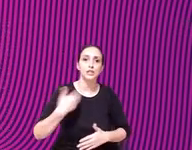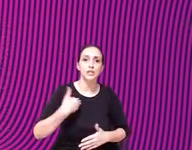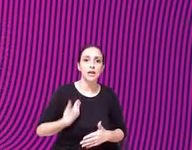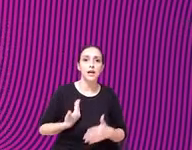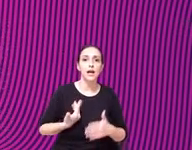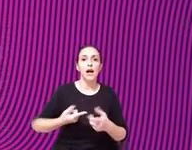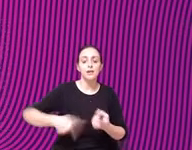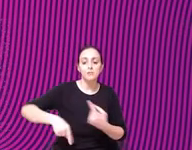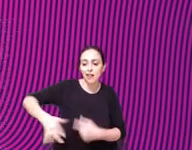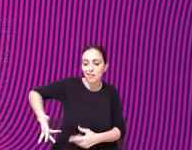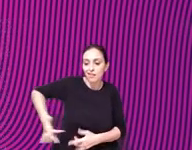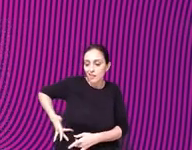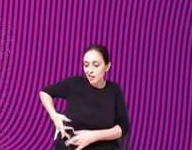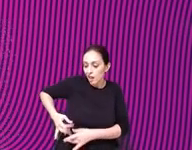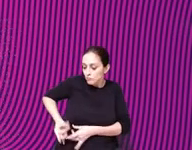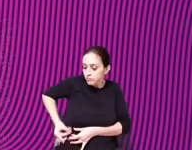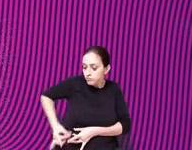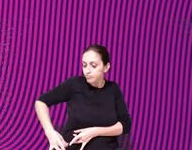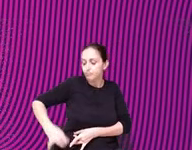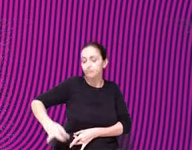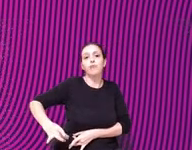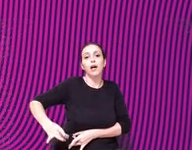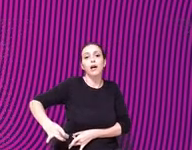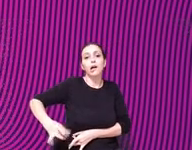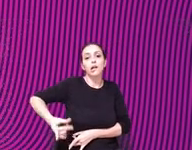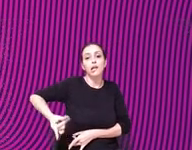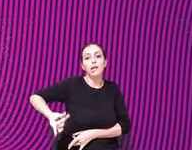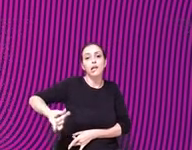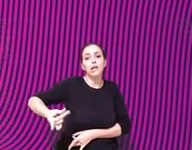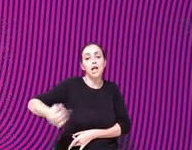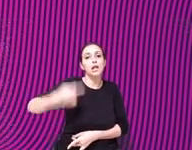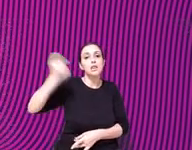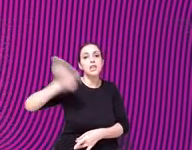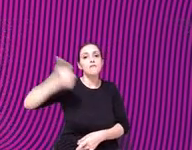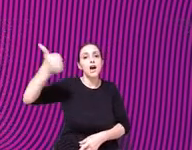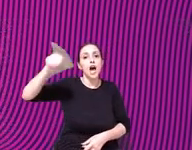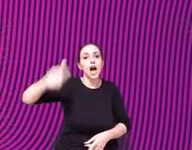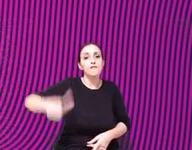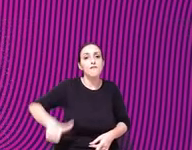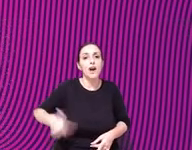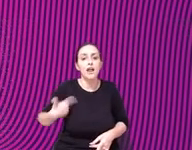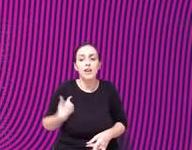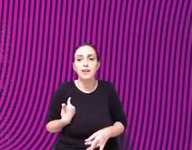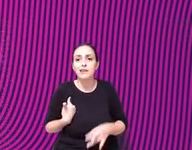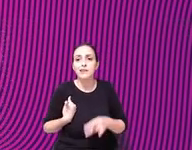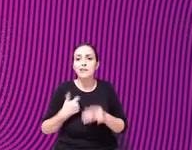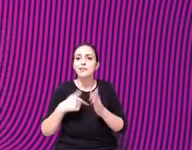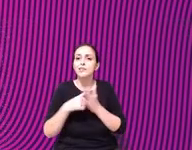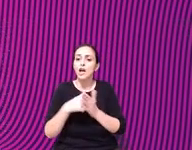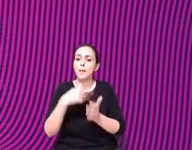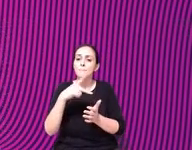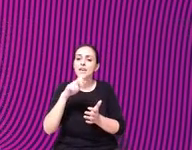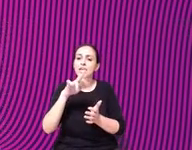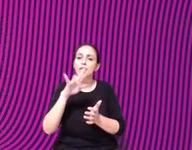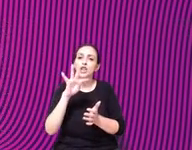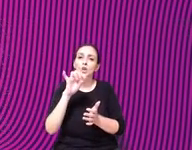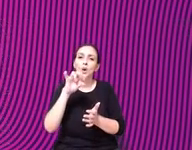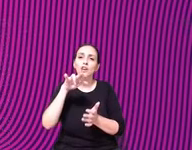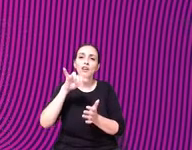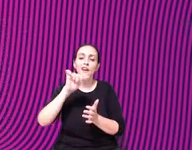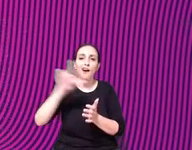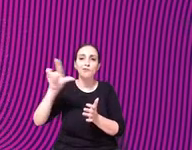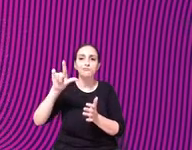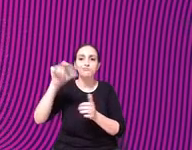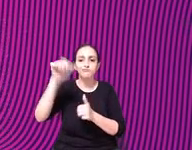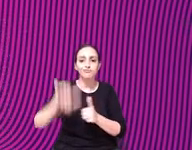catéter temporário, né? Teria a possibilidade de avaliar uma diálise peritoneal, acho que é o nosso grande desafio. Não sei se vocês